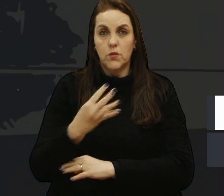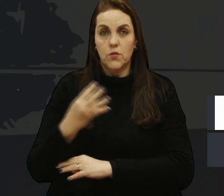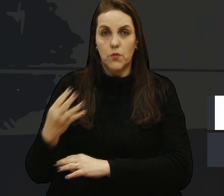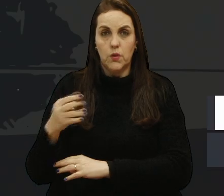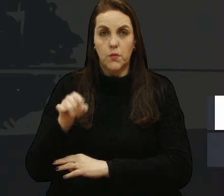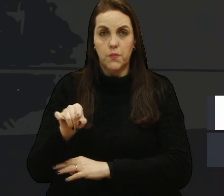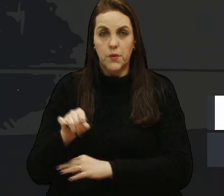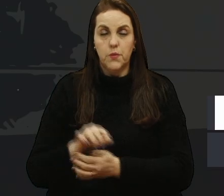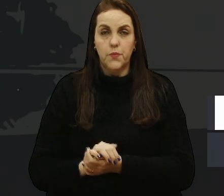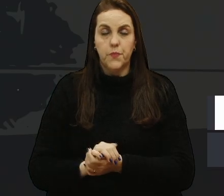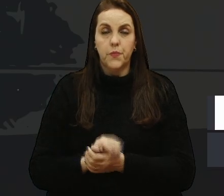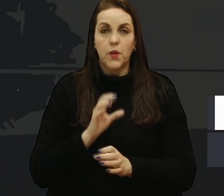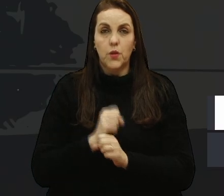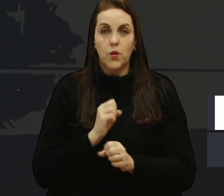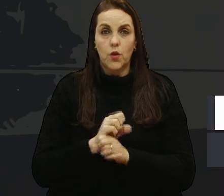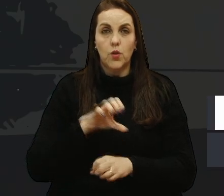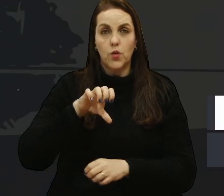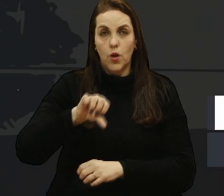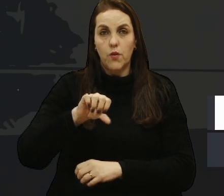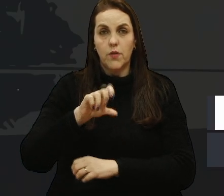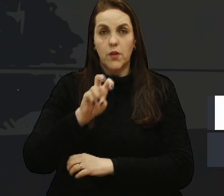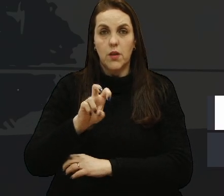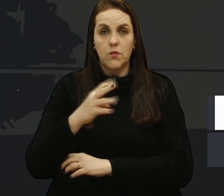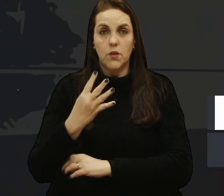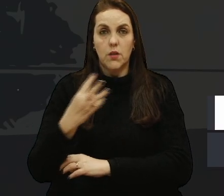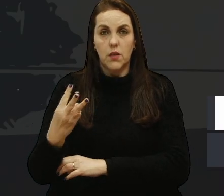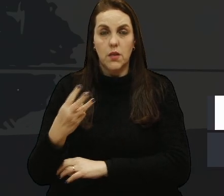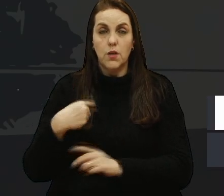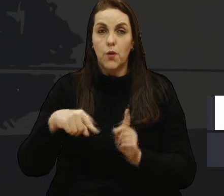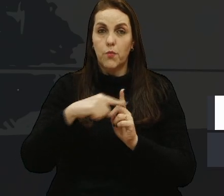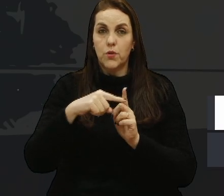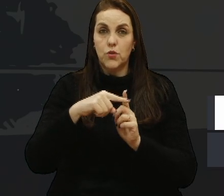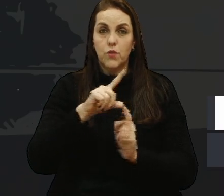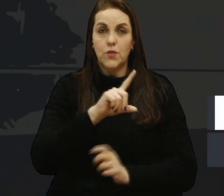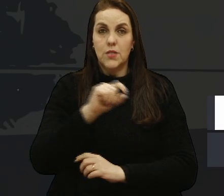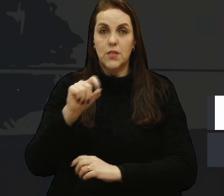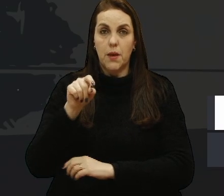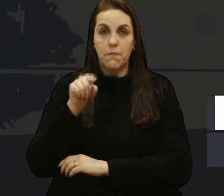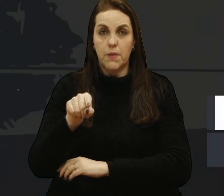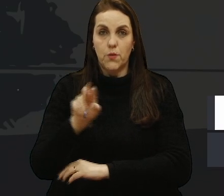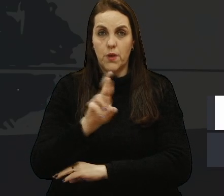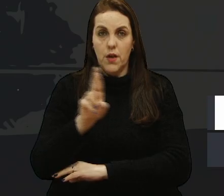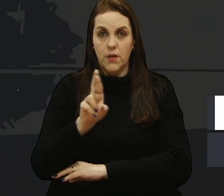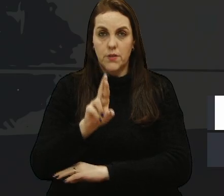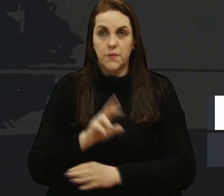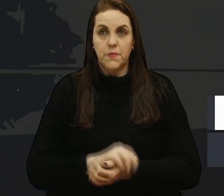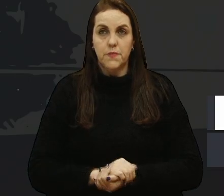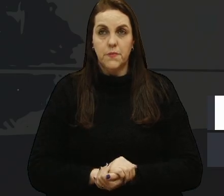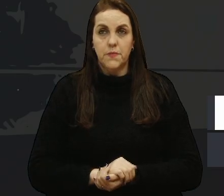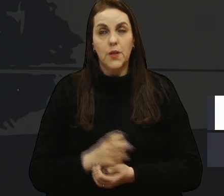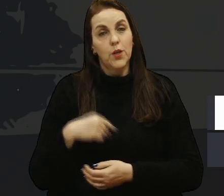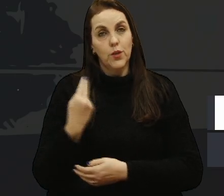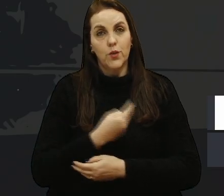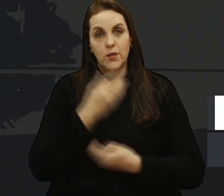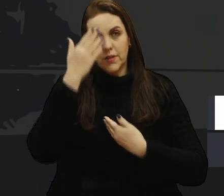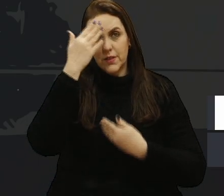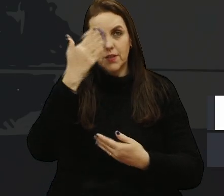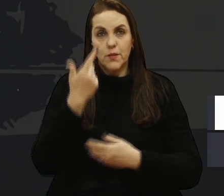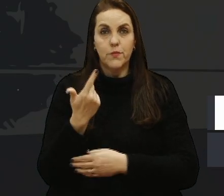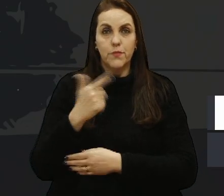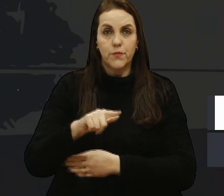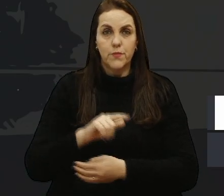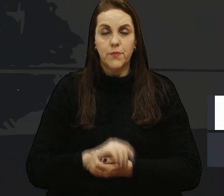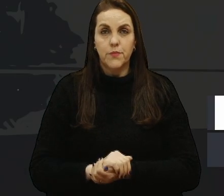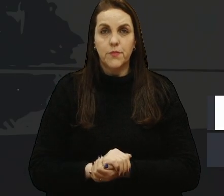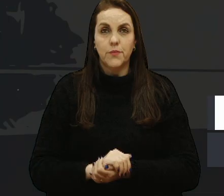das receitas 9.543, fazendo um resultado positivo de 100 mil reais. E a gente agradece mais uma vez,